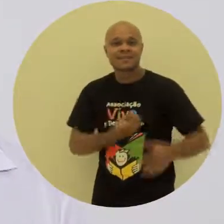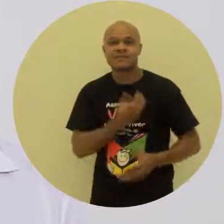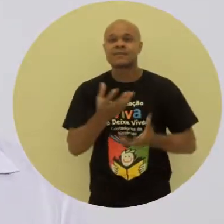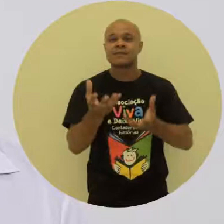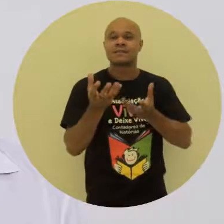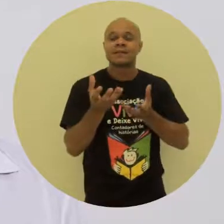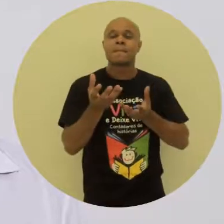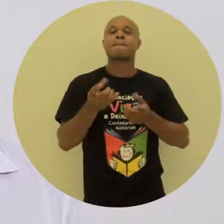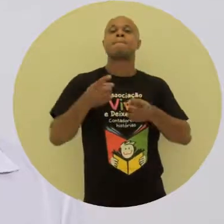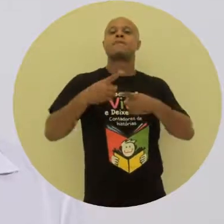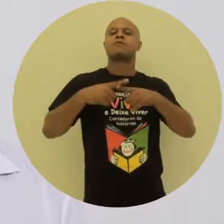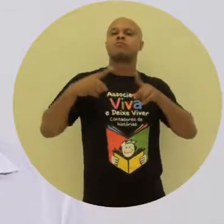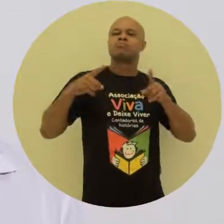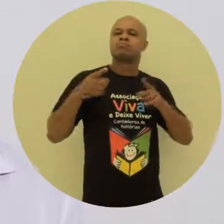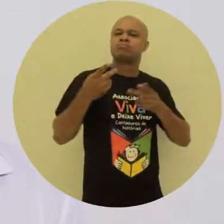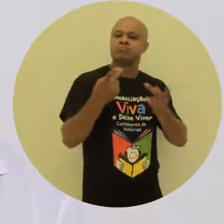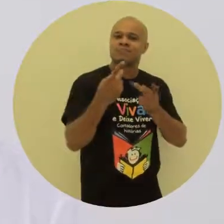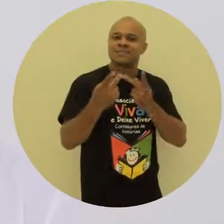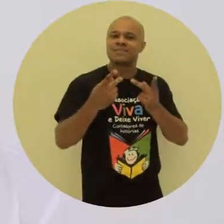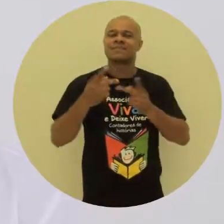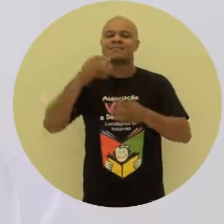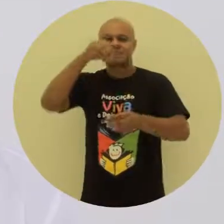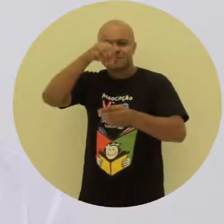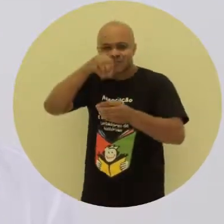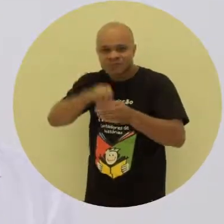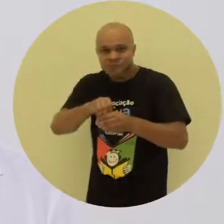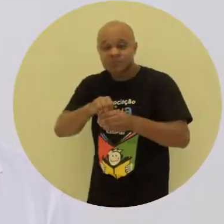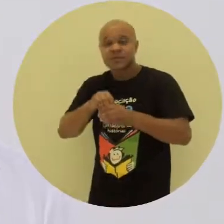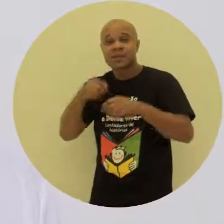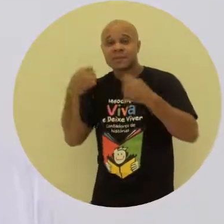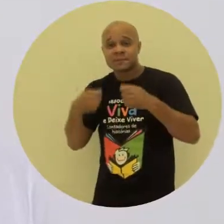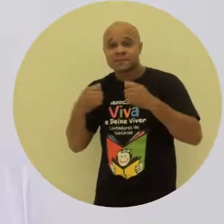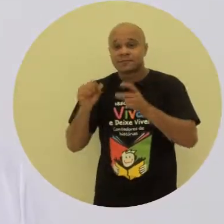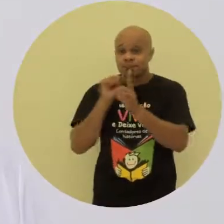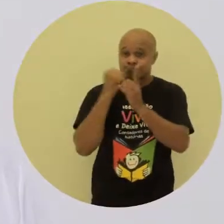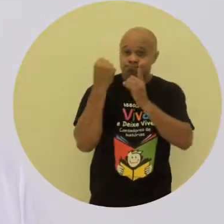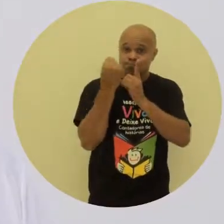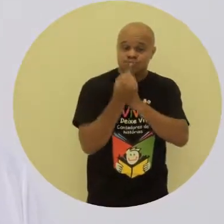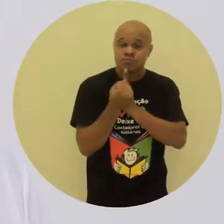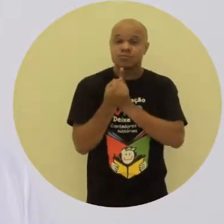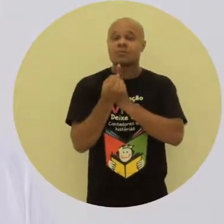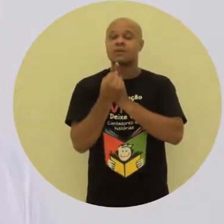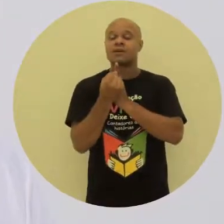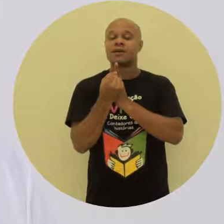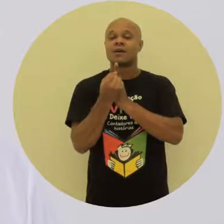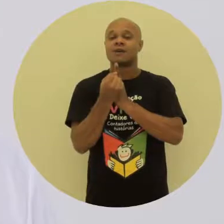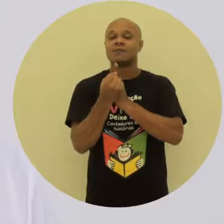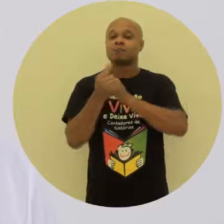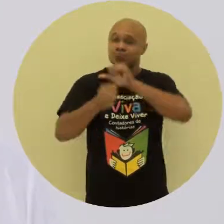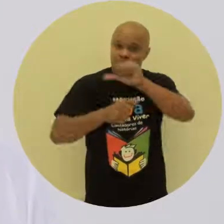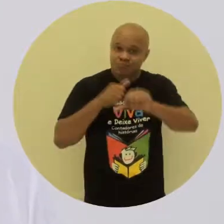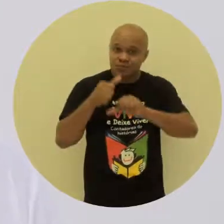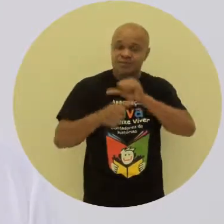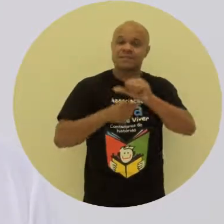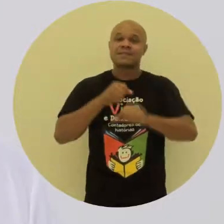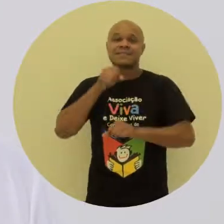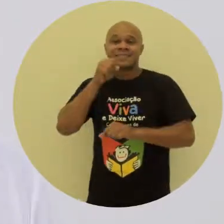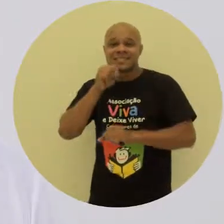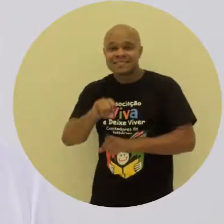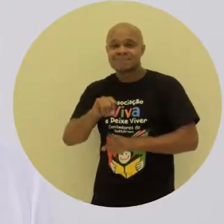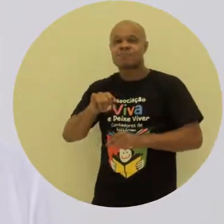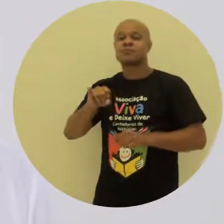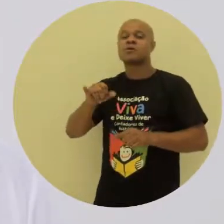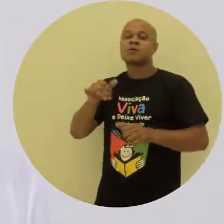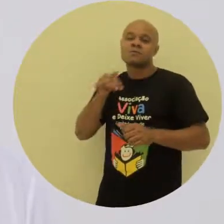A nossa causa está intimamente ligada à humanização da sociedade. Se uma sociedade